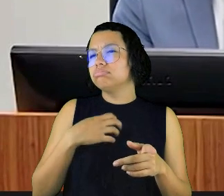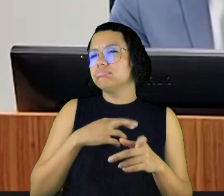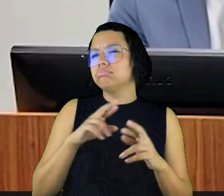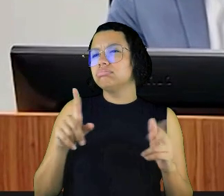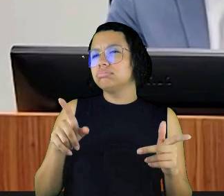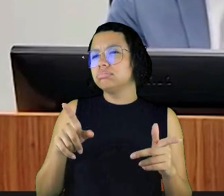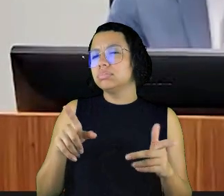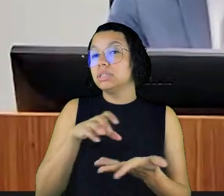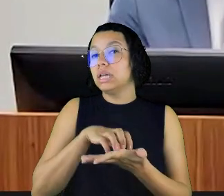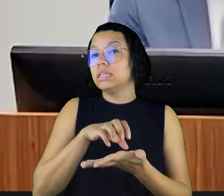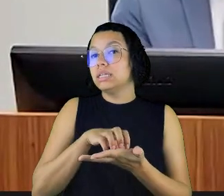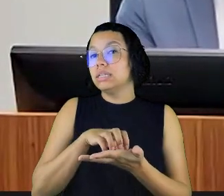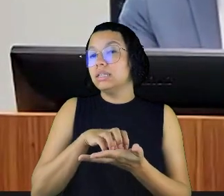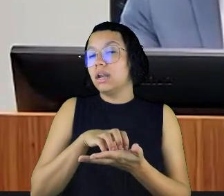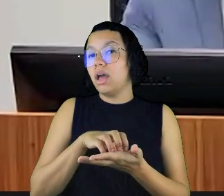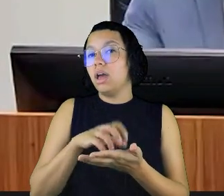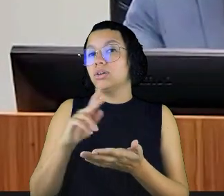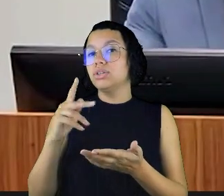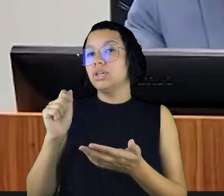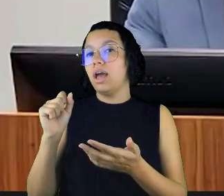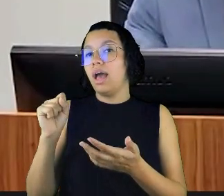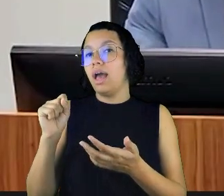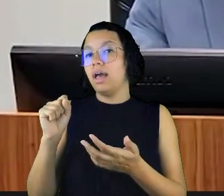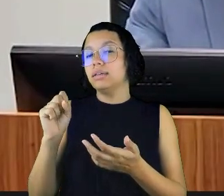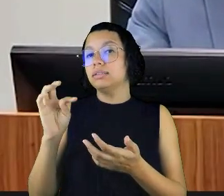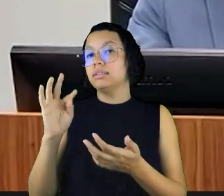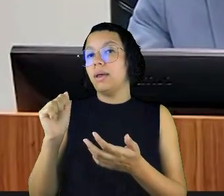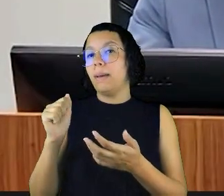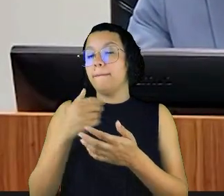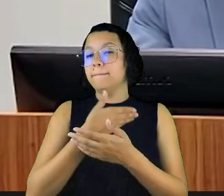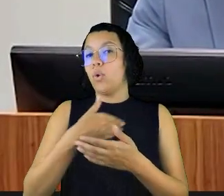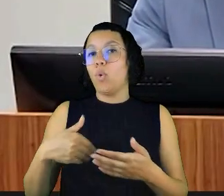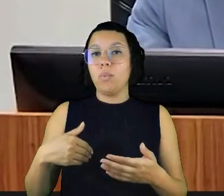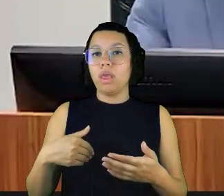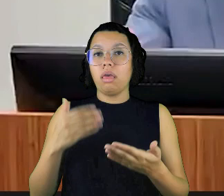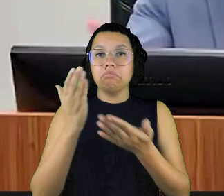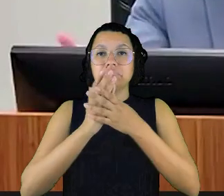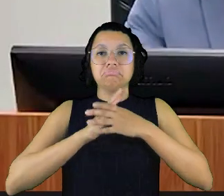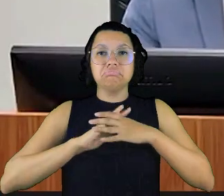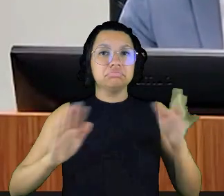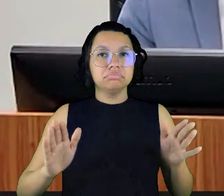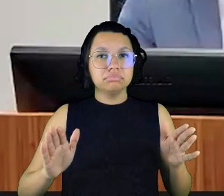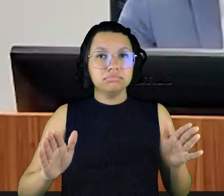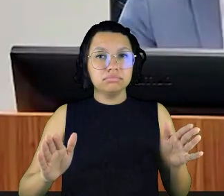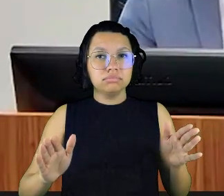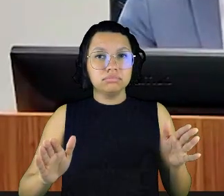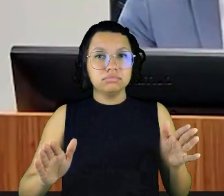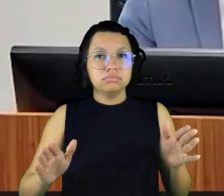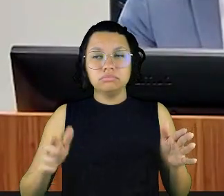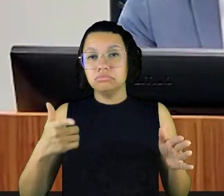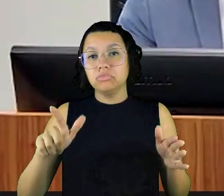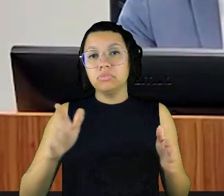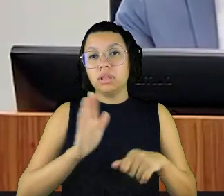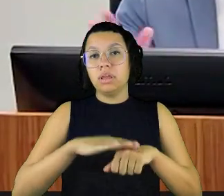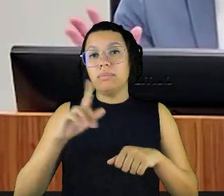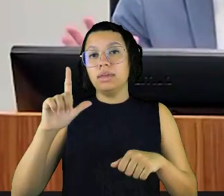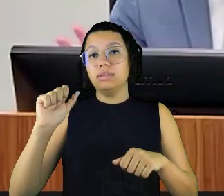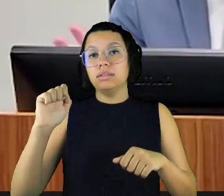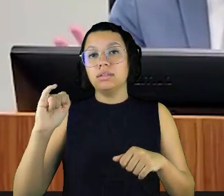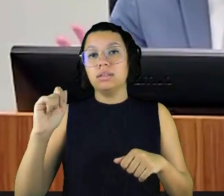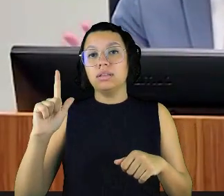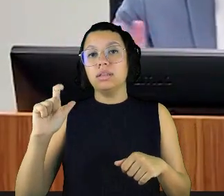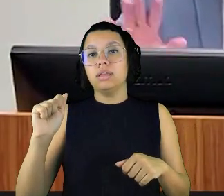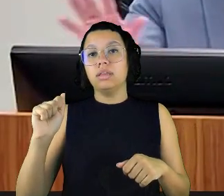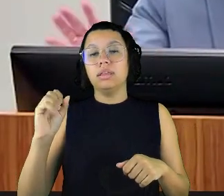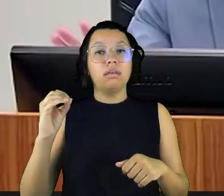ser extinta. Nós não teríamos mais astas leilão. Isso seria não seria nada